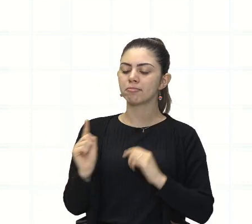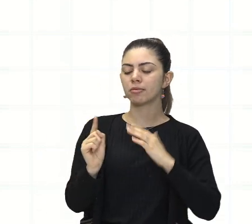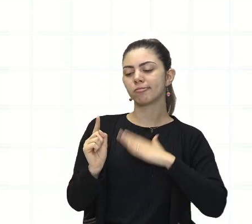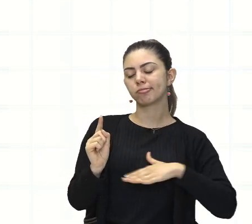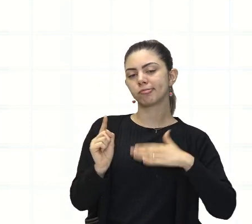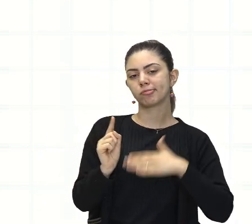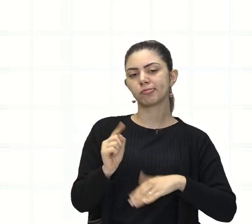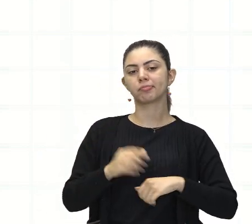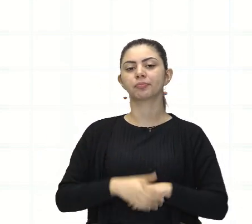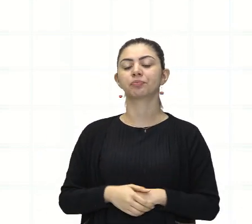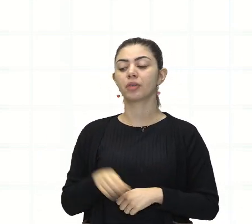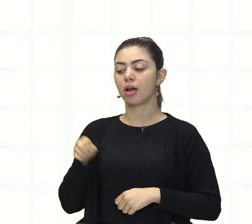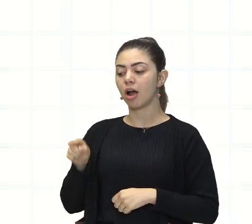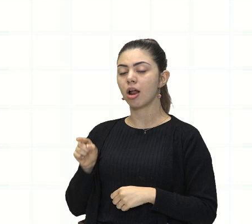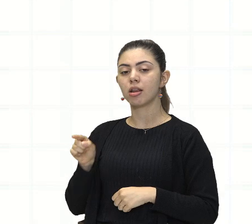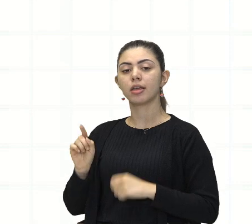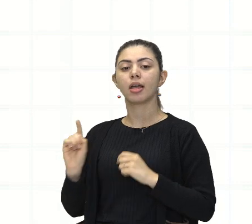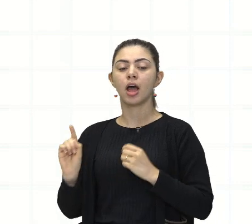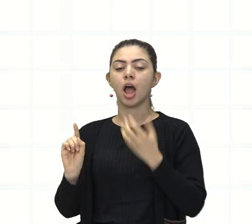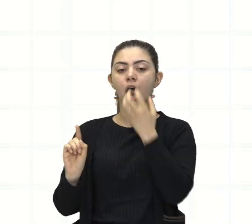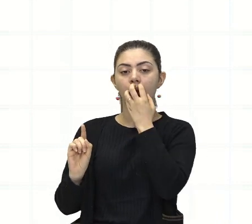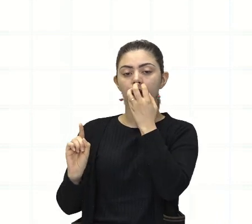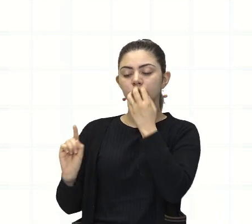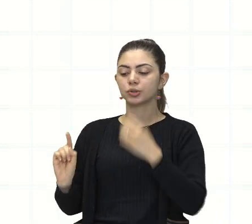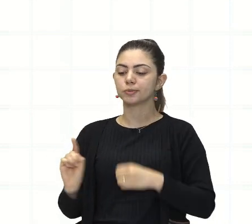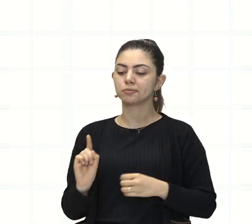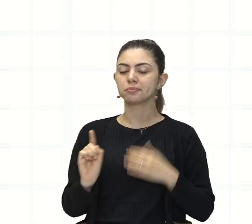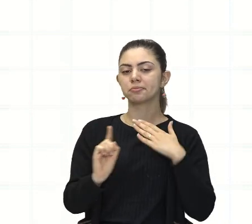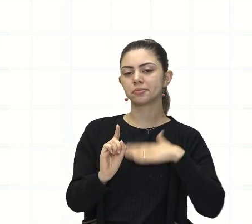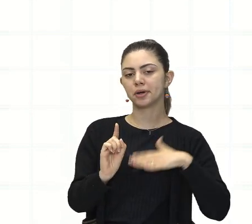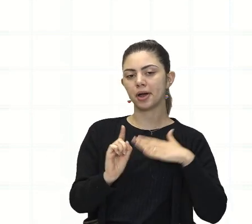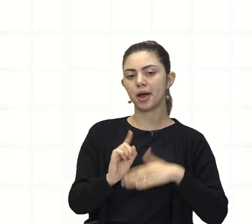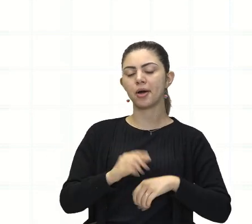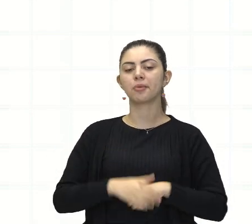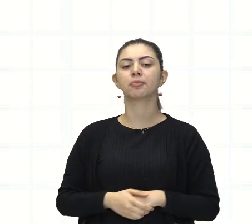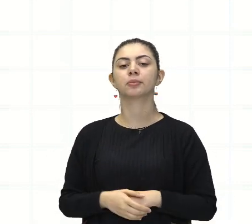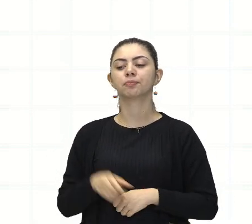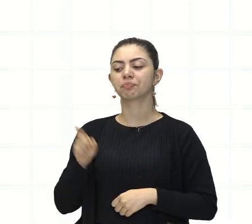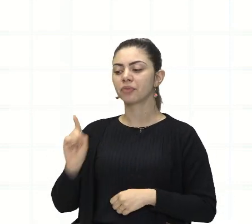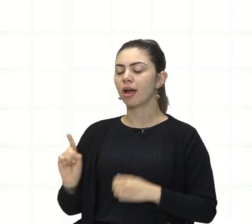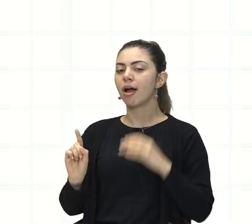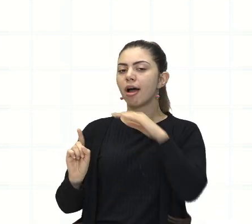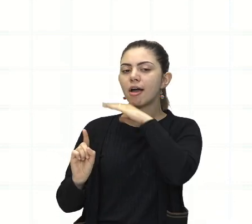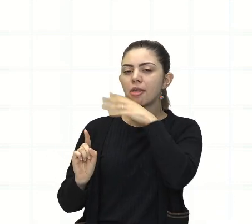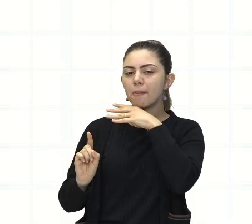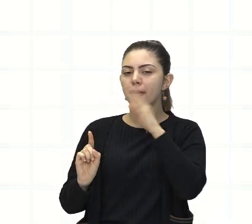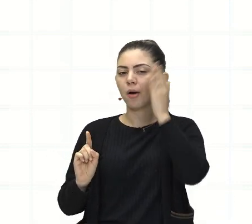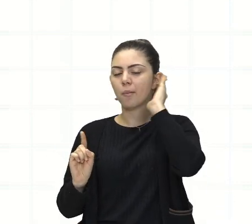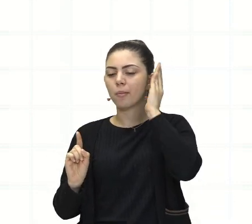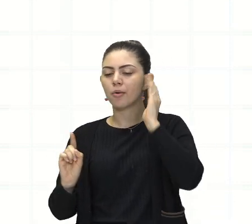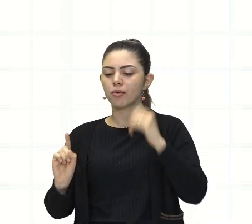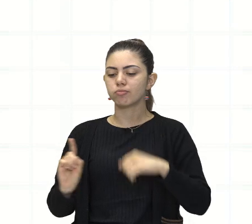um cachorro vai devagar, um burro vai devagar.